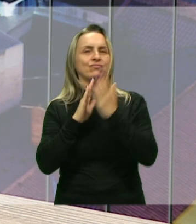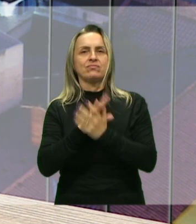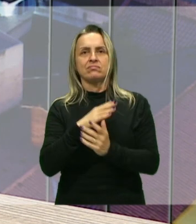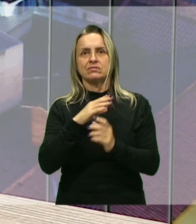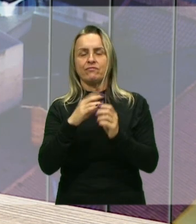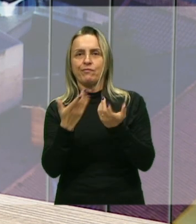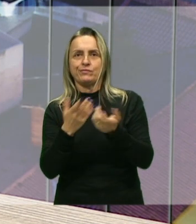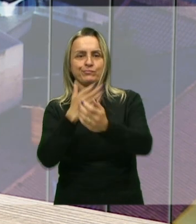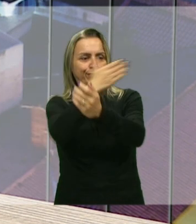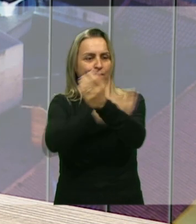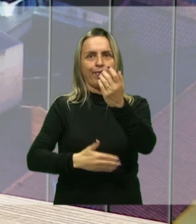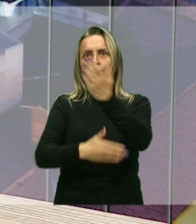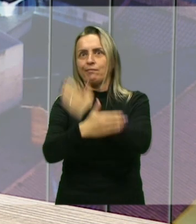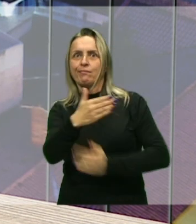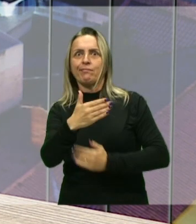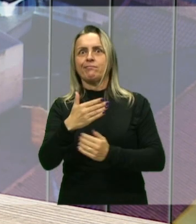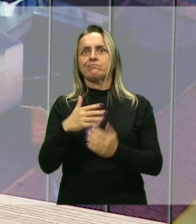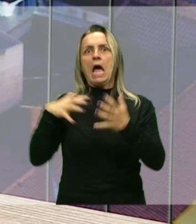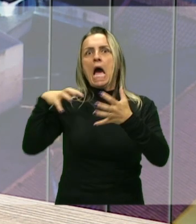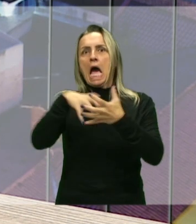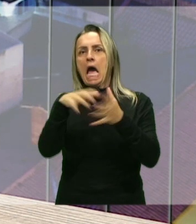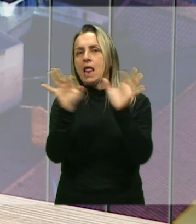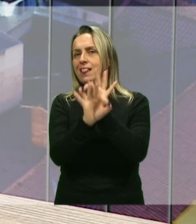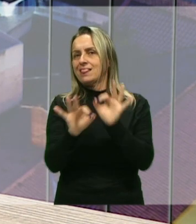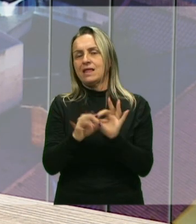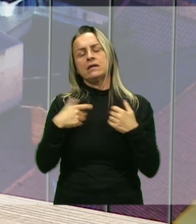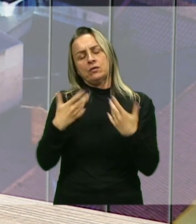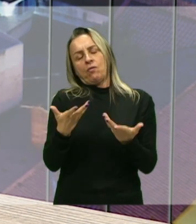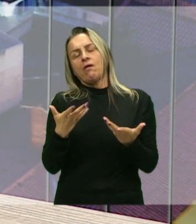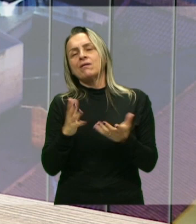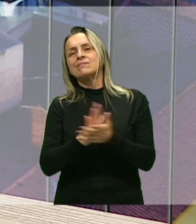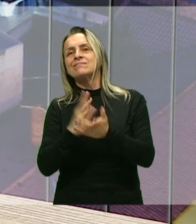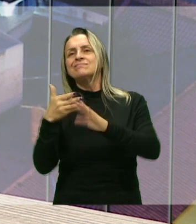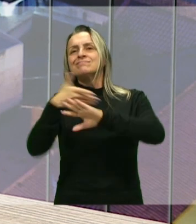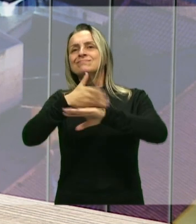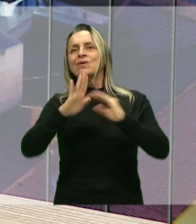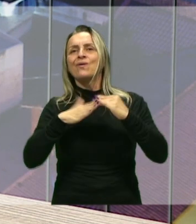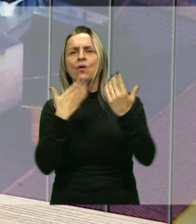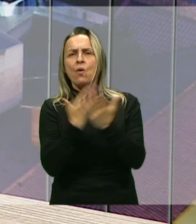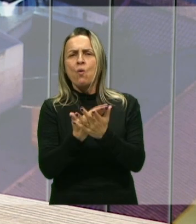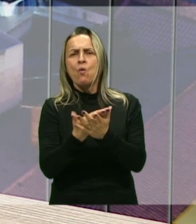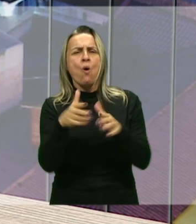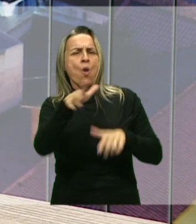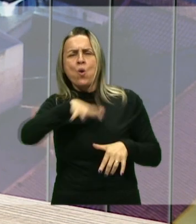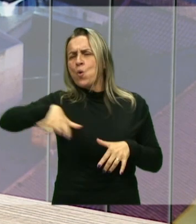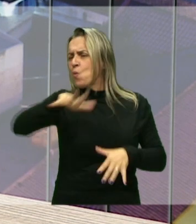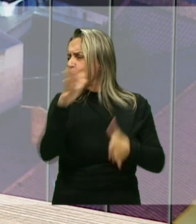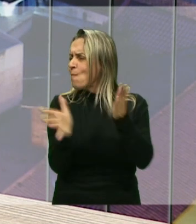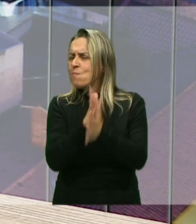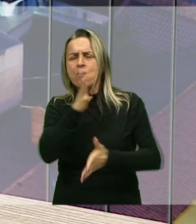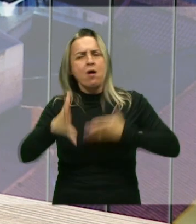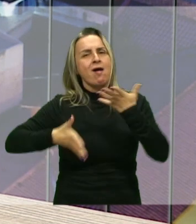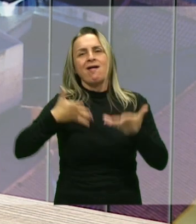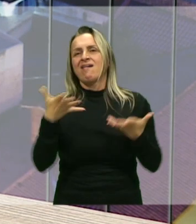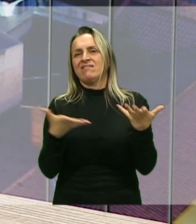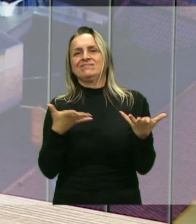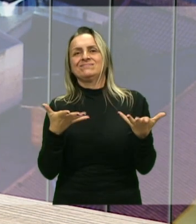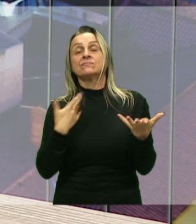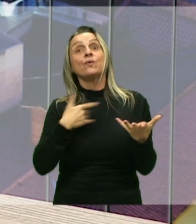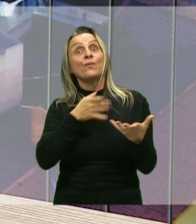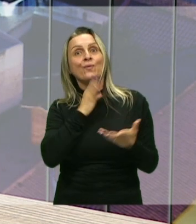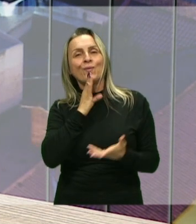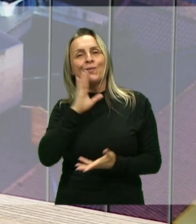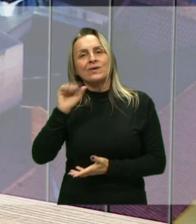né, digamos assim. E entrei na escola, é um ambiente sensacional, né? E conheci a